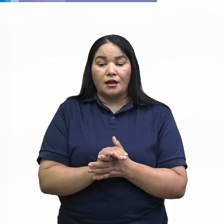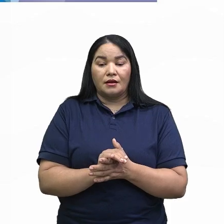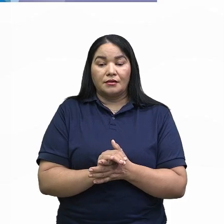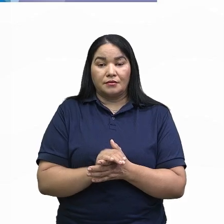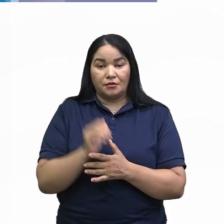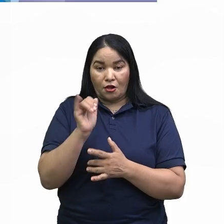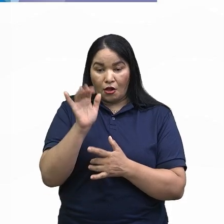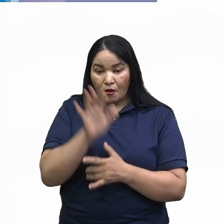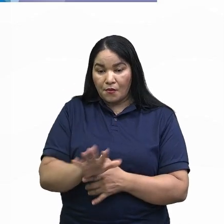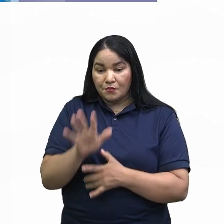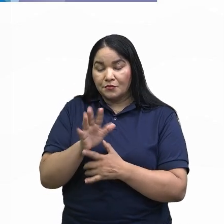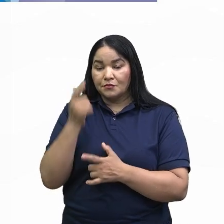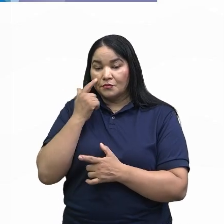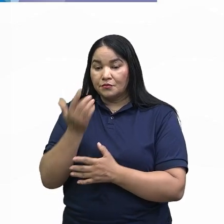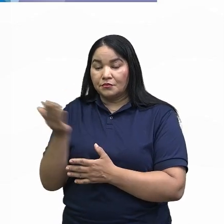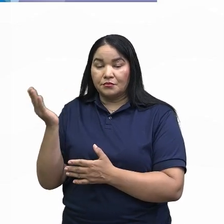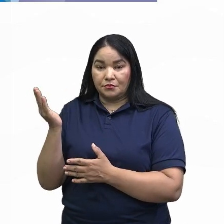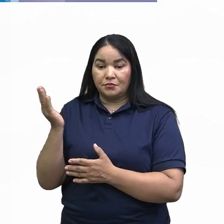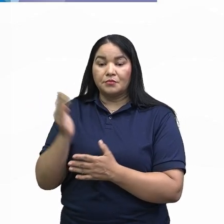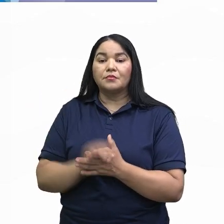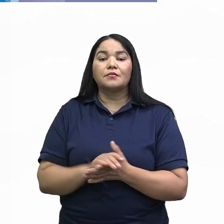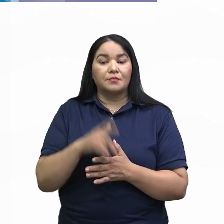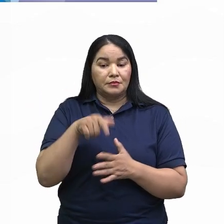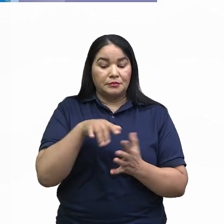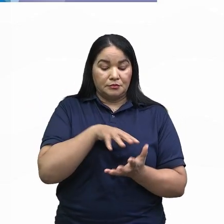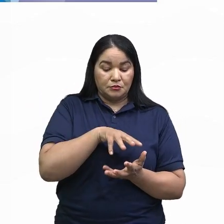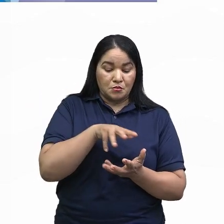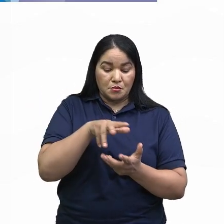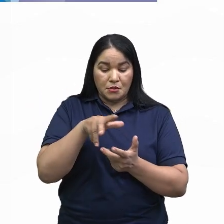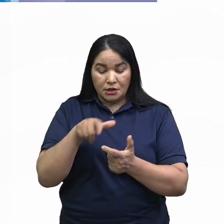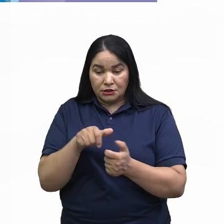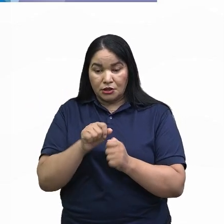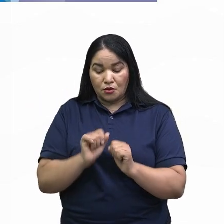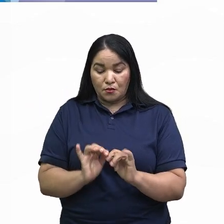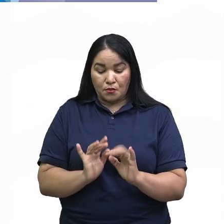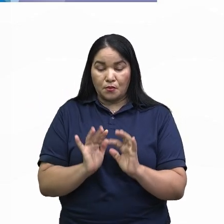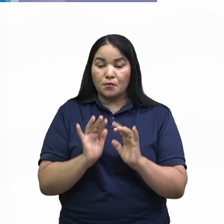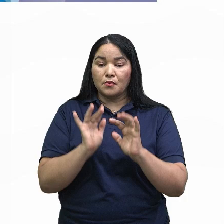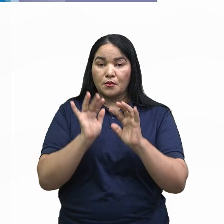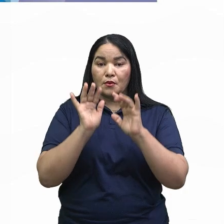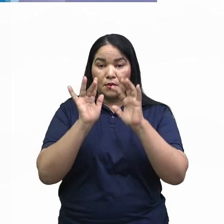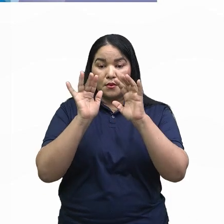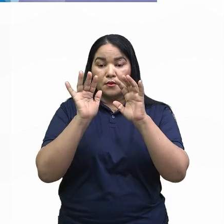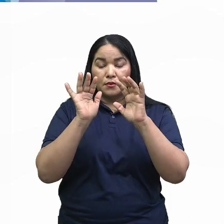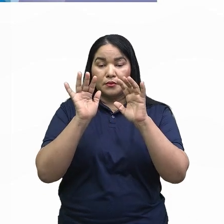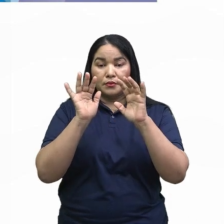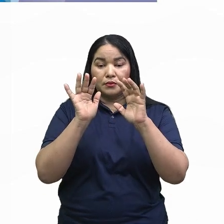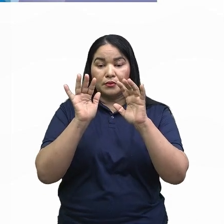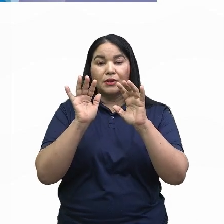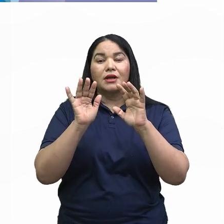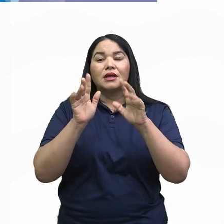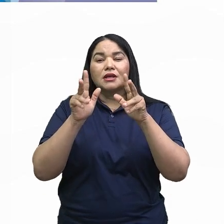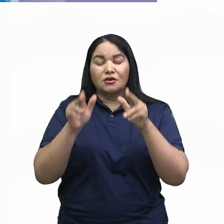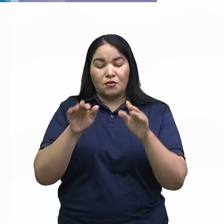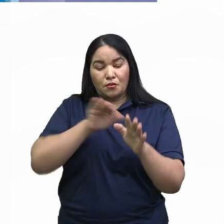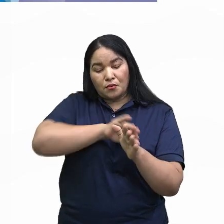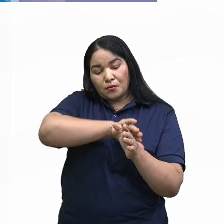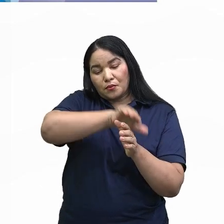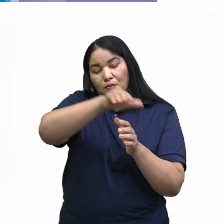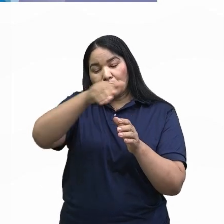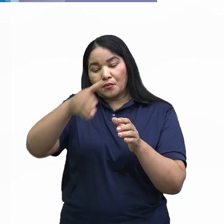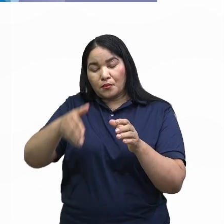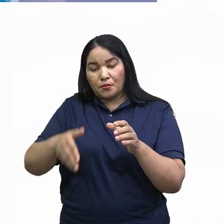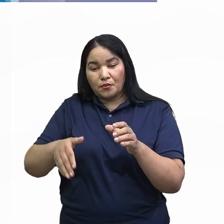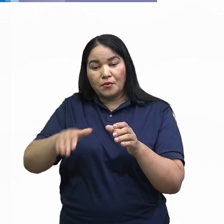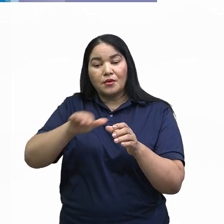aí nessa imagem a interação do nosso planeta com os gases da atmosfera, como se fosse um cobertor ali no nosso